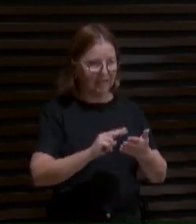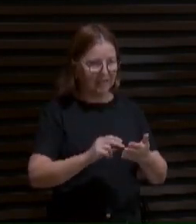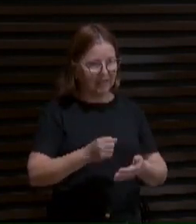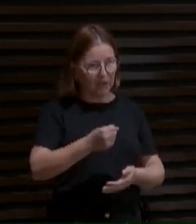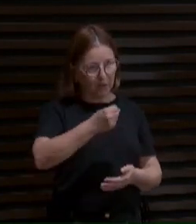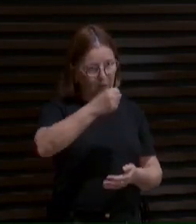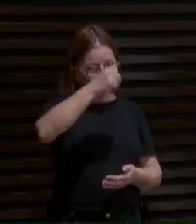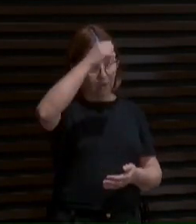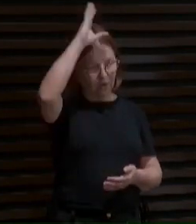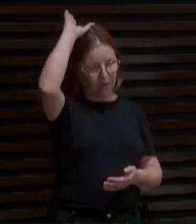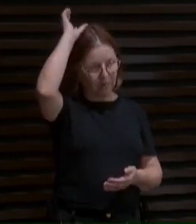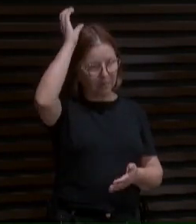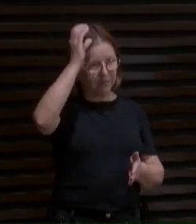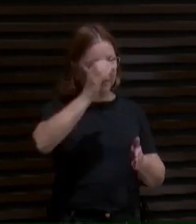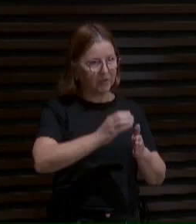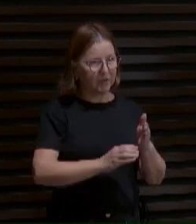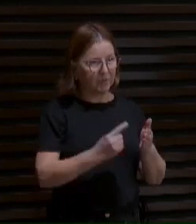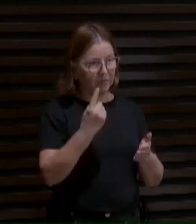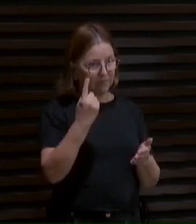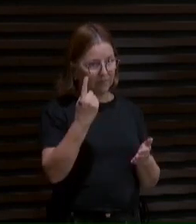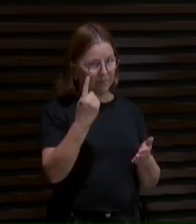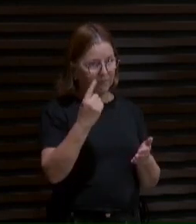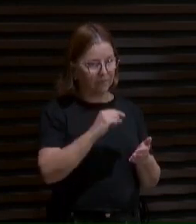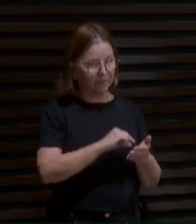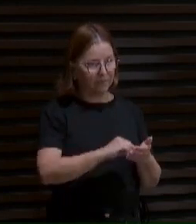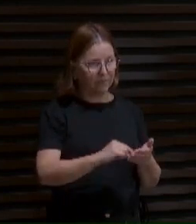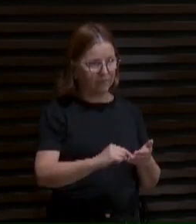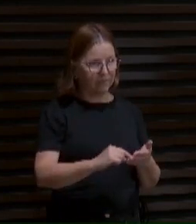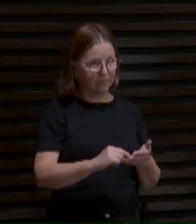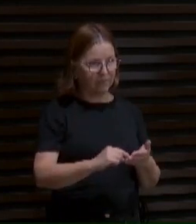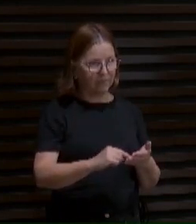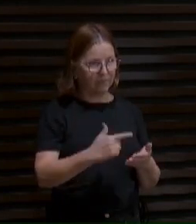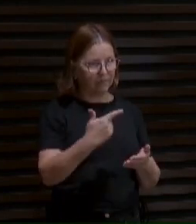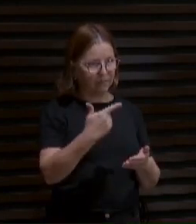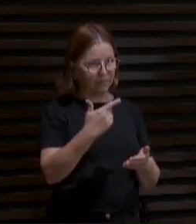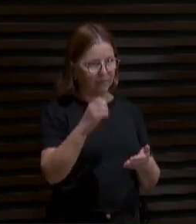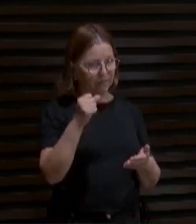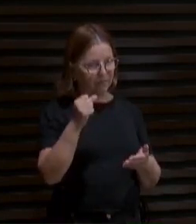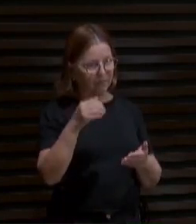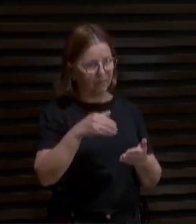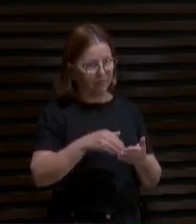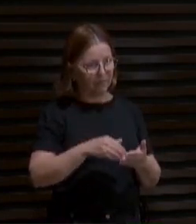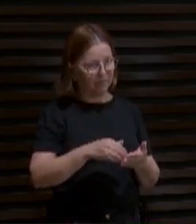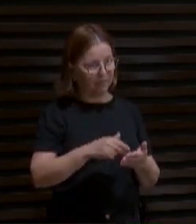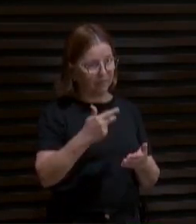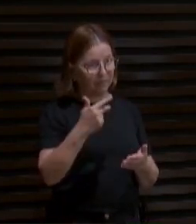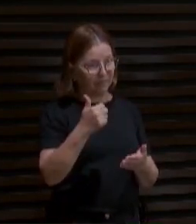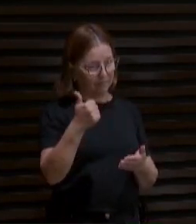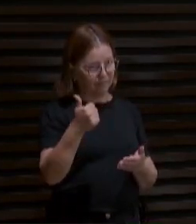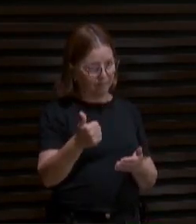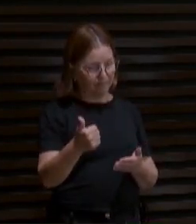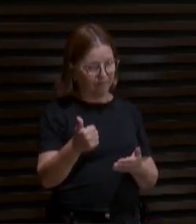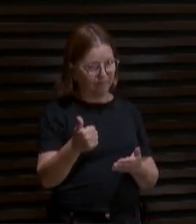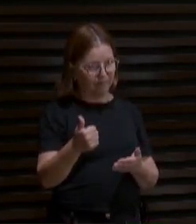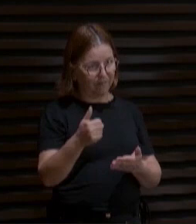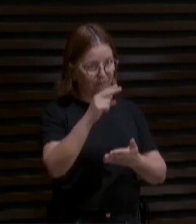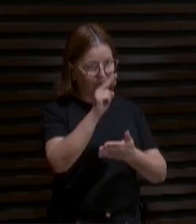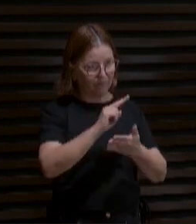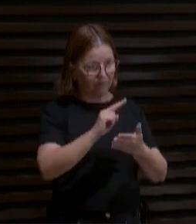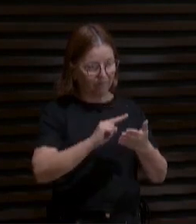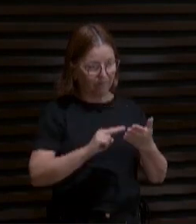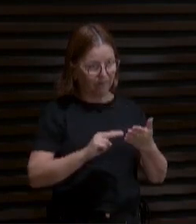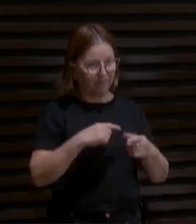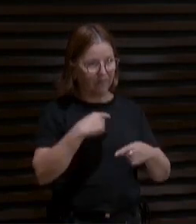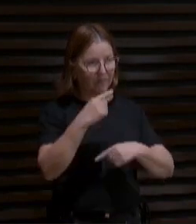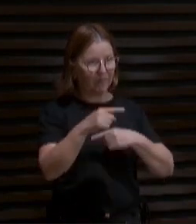Romanos capítulo 1, versículos 28 a 31. Vamos ler esse texto e